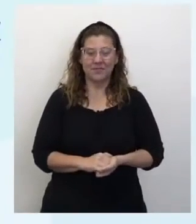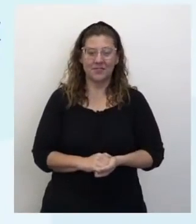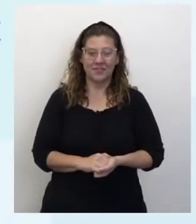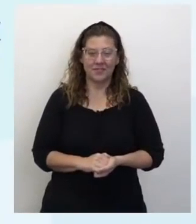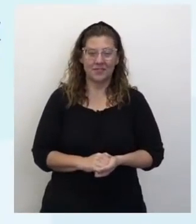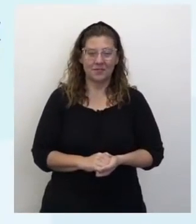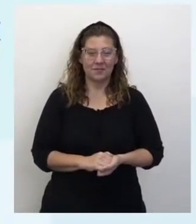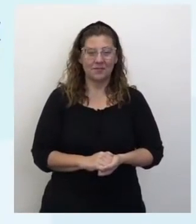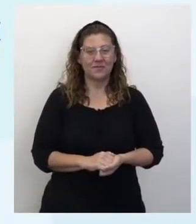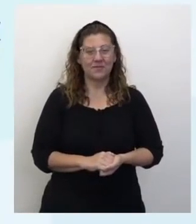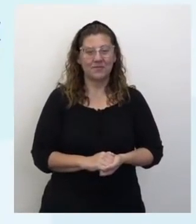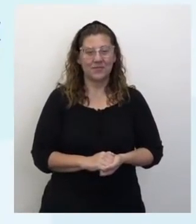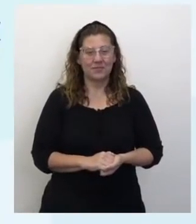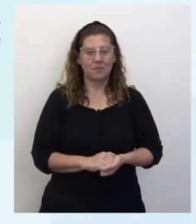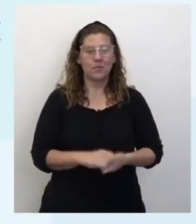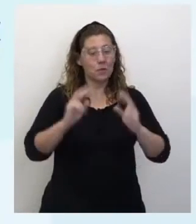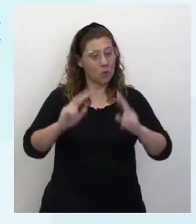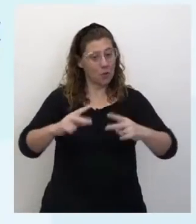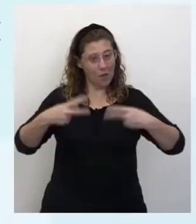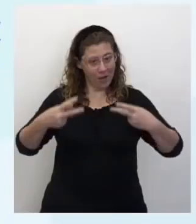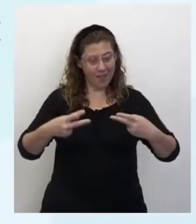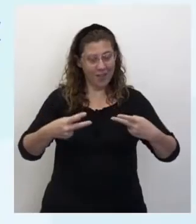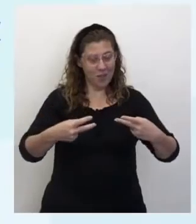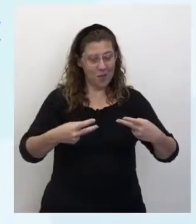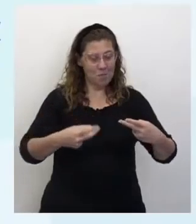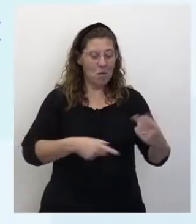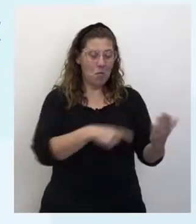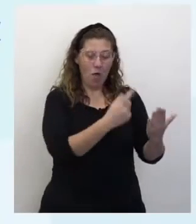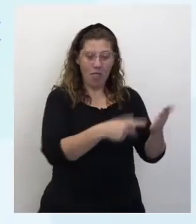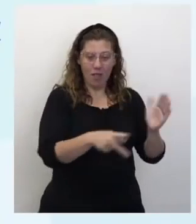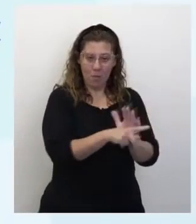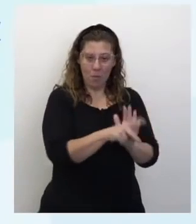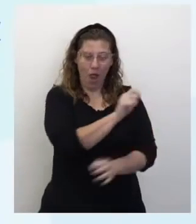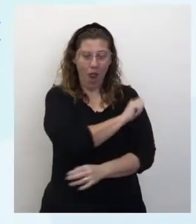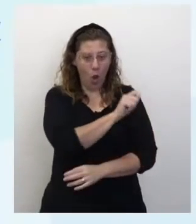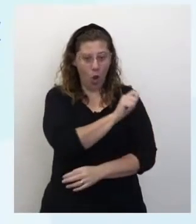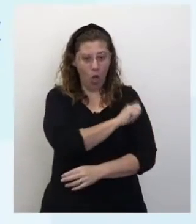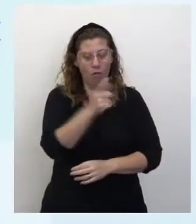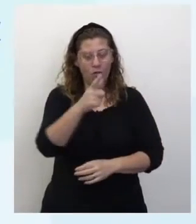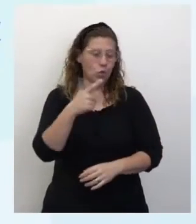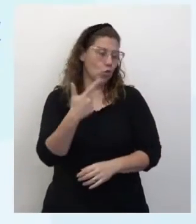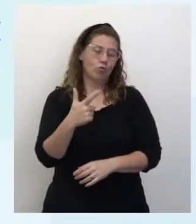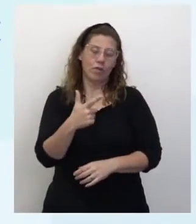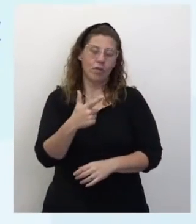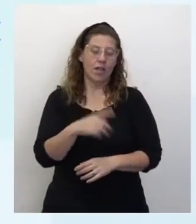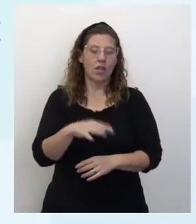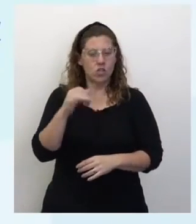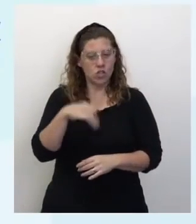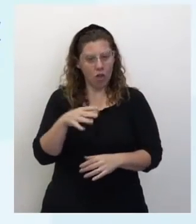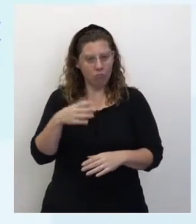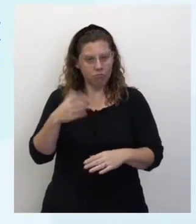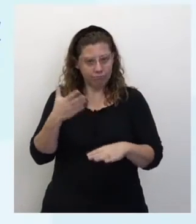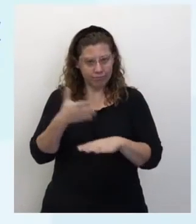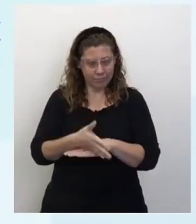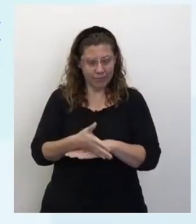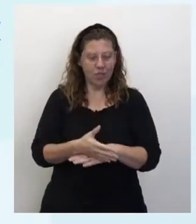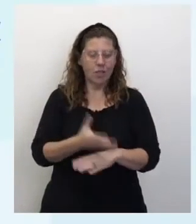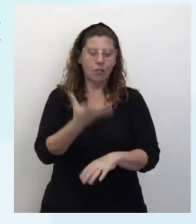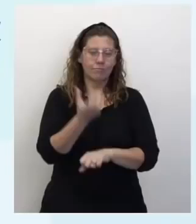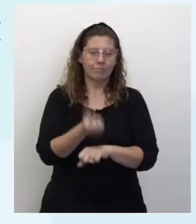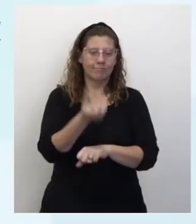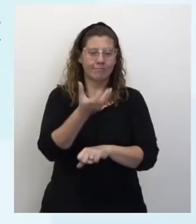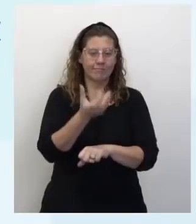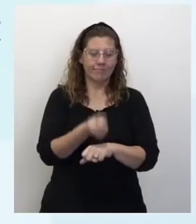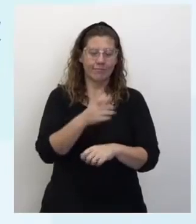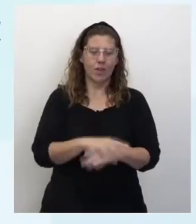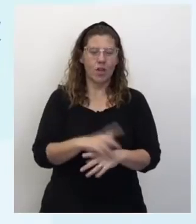um lápis. O link para o caderno do aluno está aí para vocês, caso vocês não tenham ainda, é só acessar e baixar.